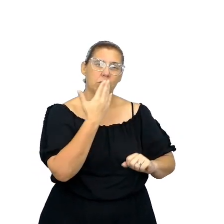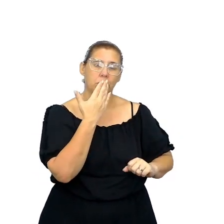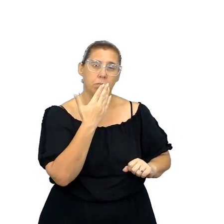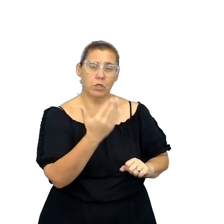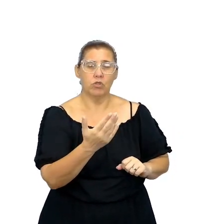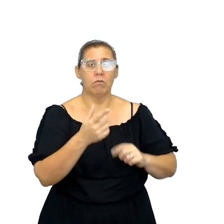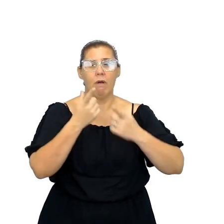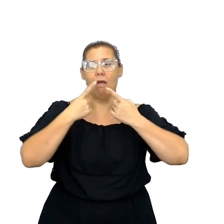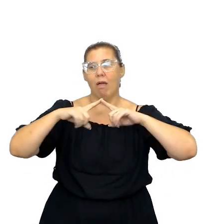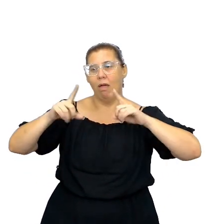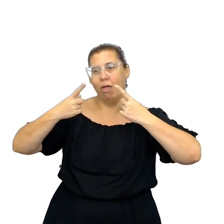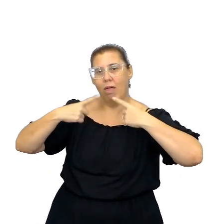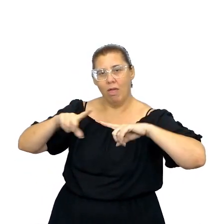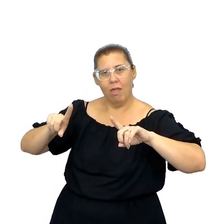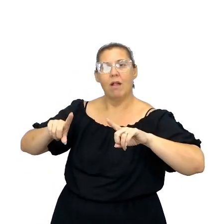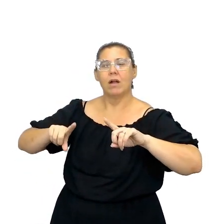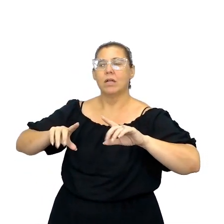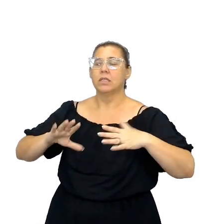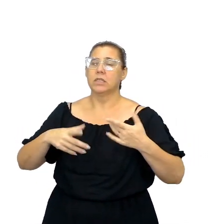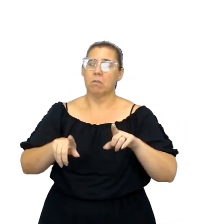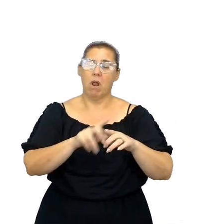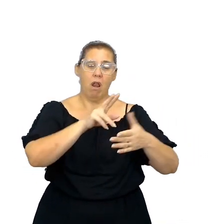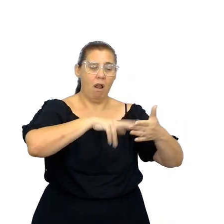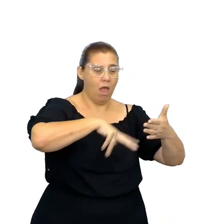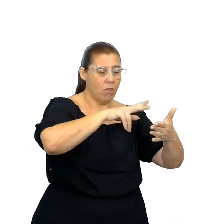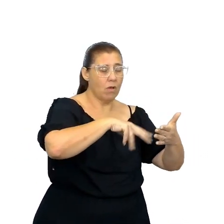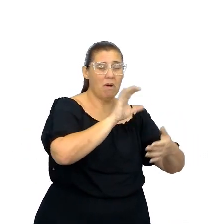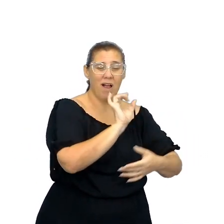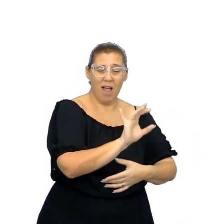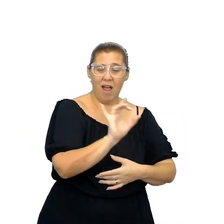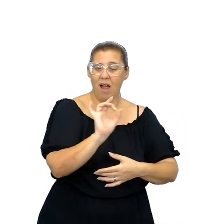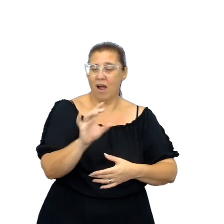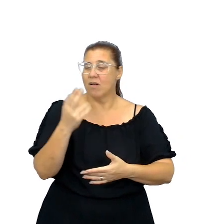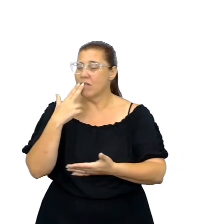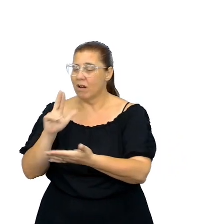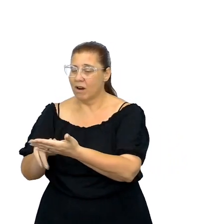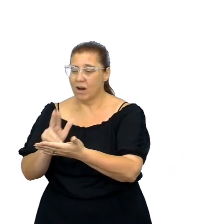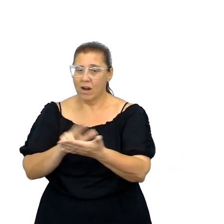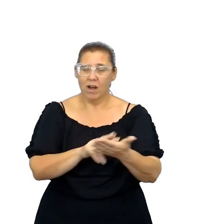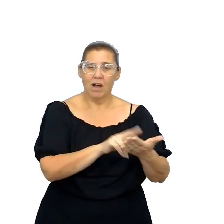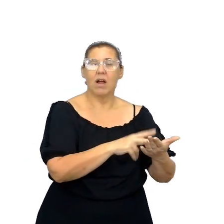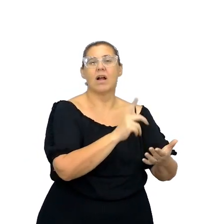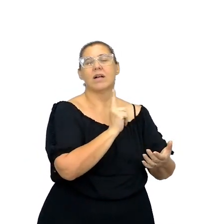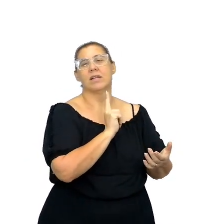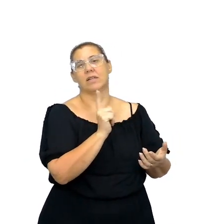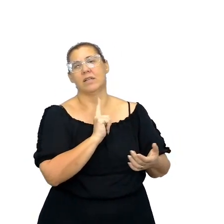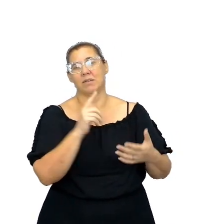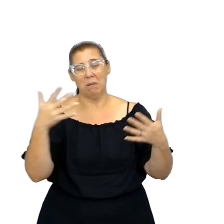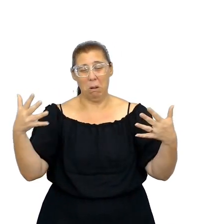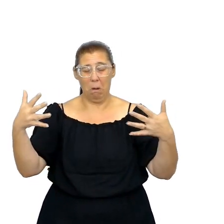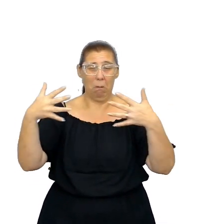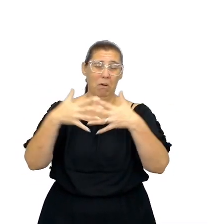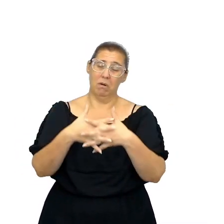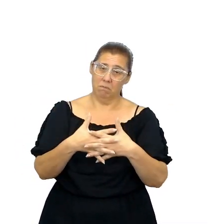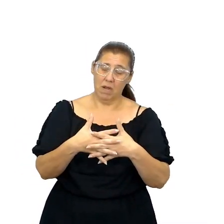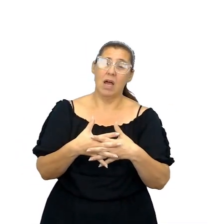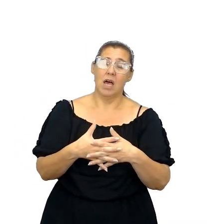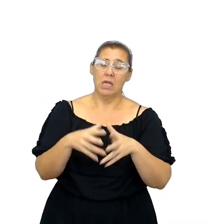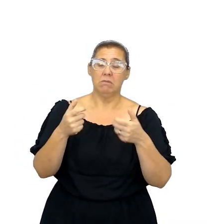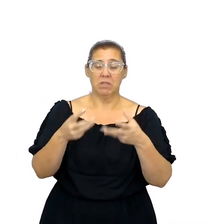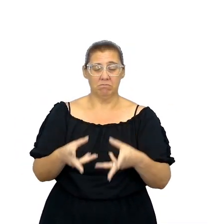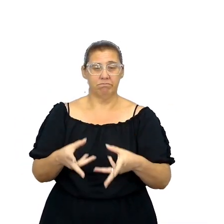de reclamação, carta de leitor, e cada uma tem a sua questão mais complexa, né? Que precisa